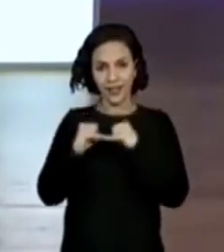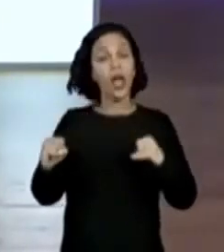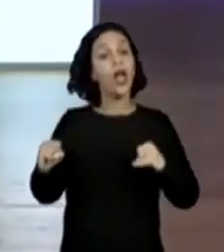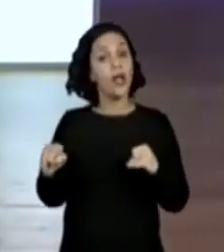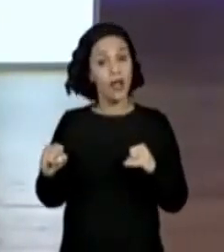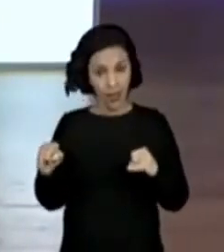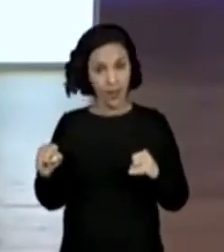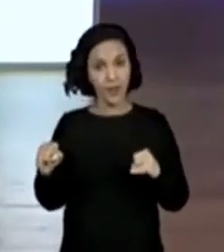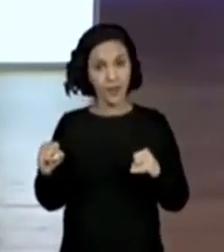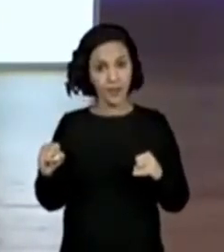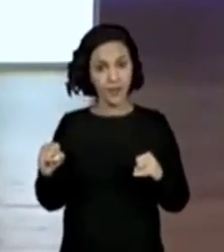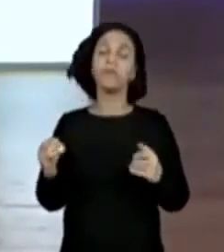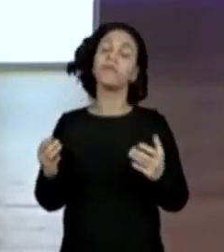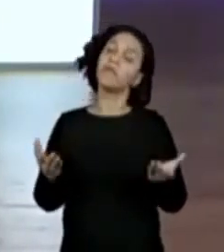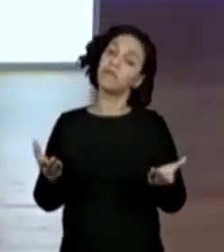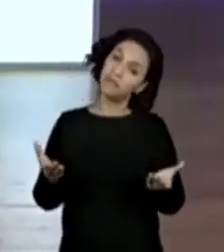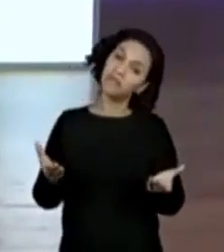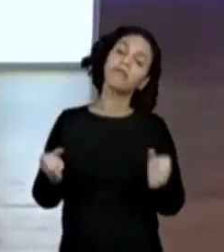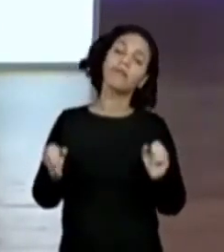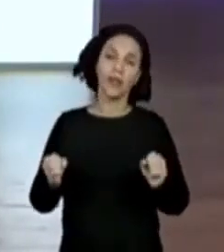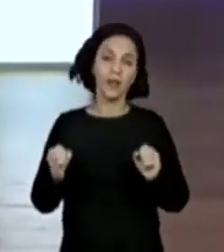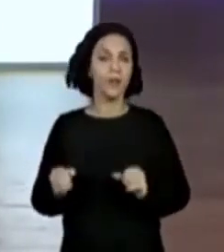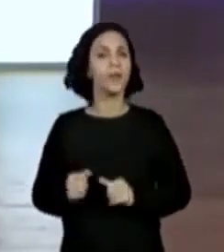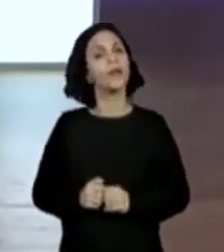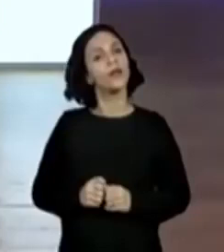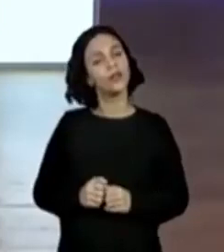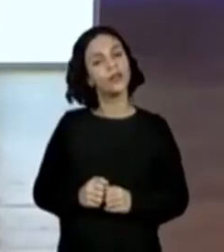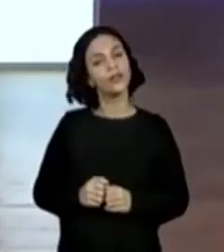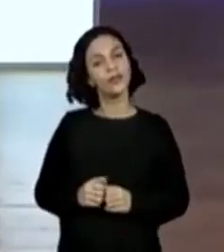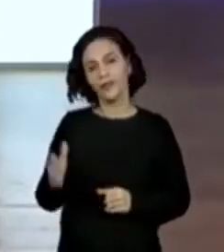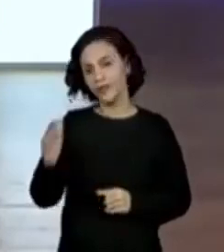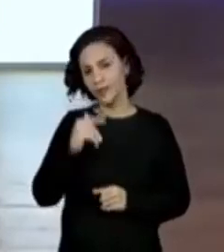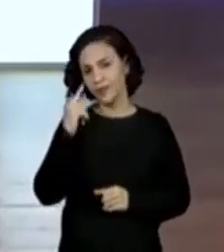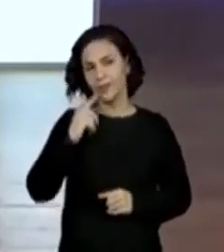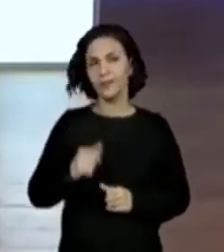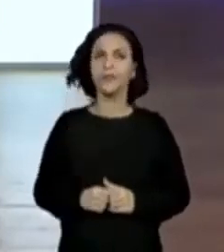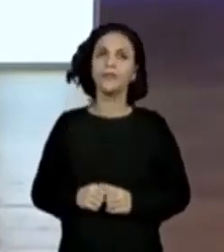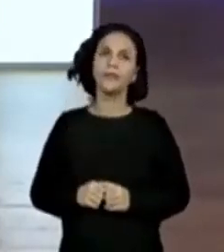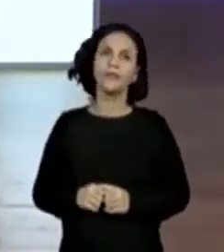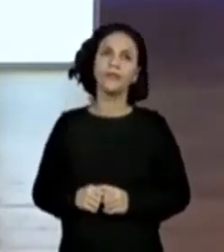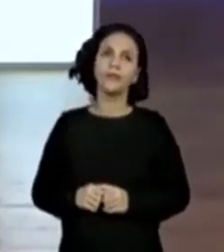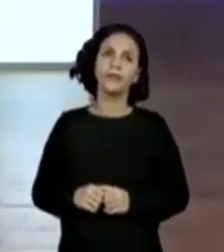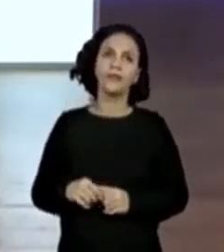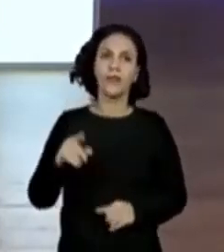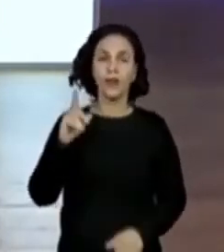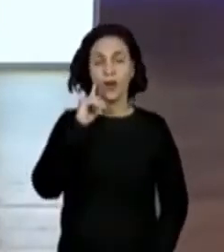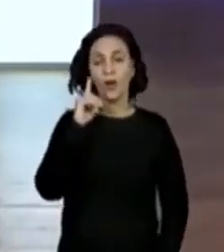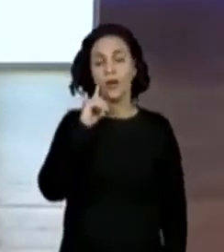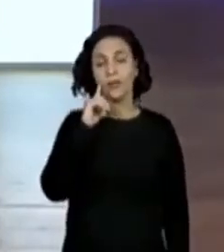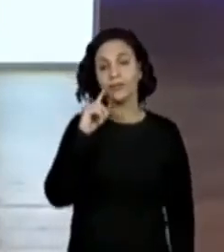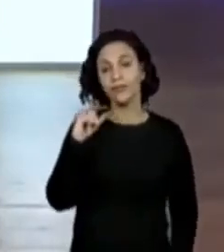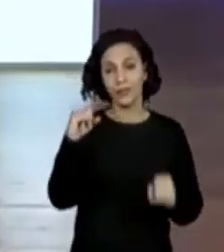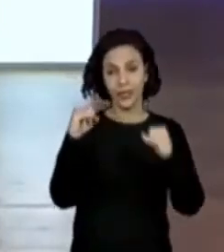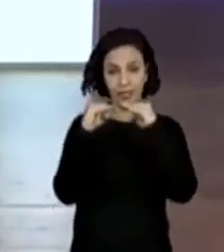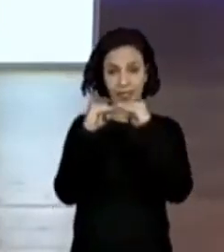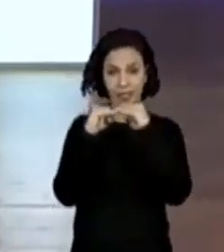ir contando, então, linha por linha. Isso. Então, vamos lá. Aqui a gente tem, nessa